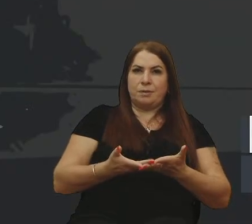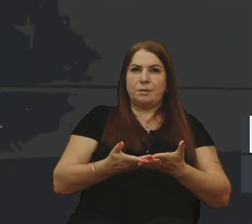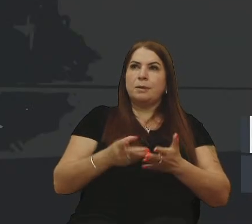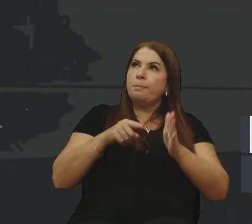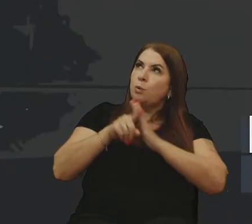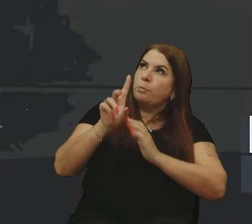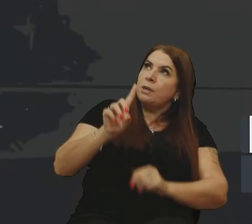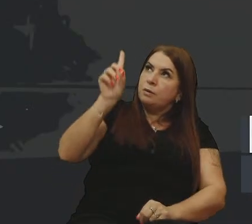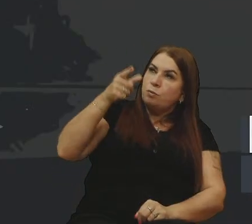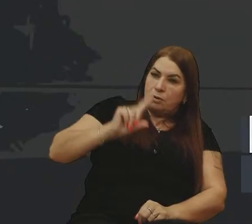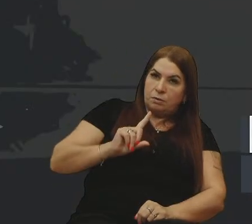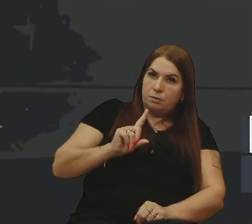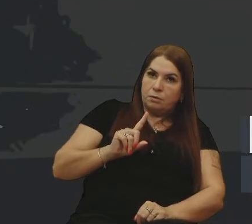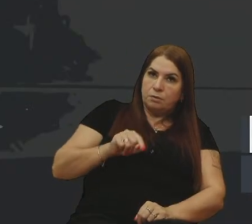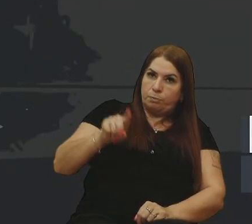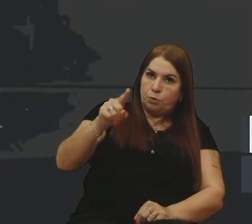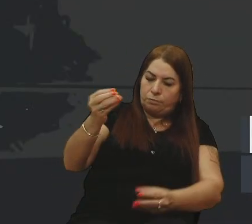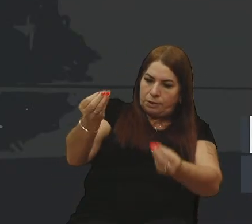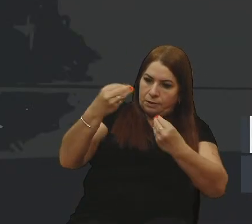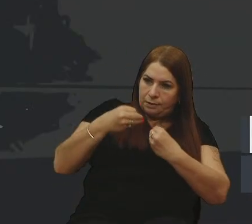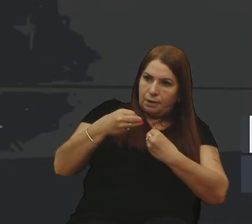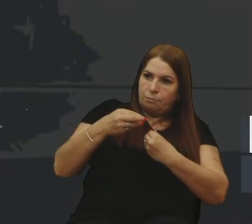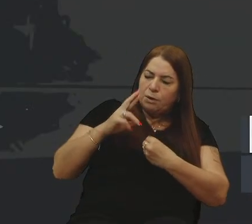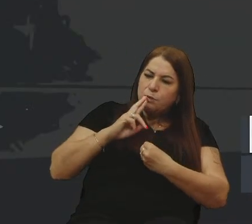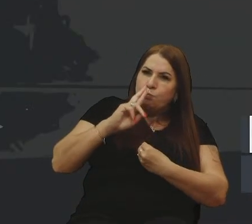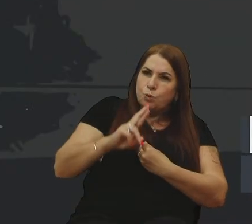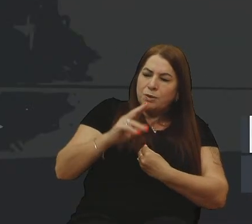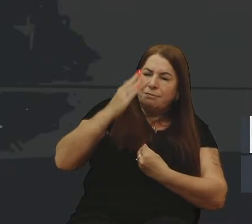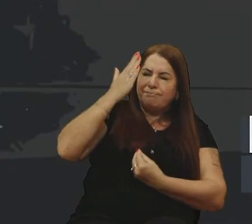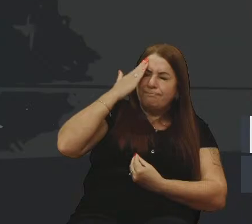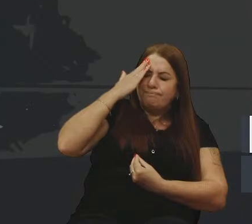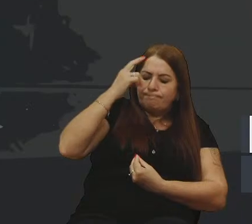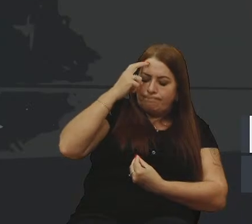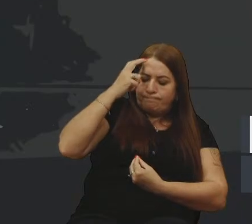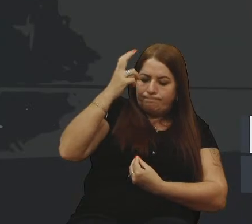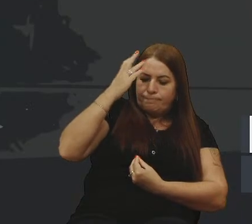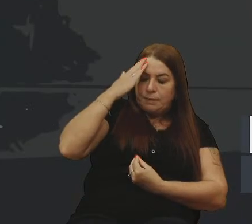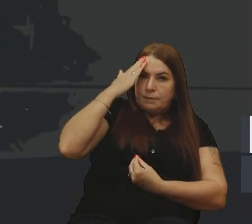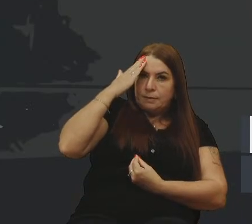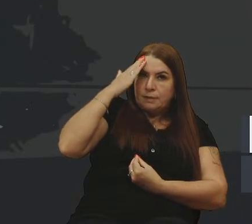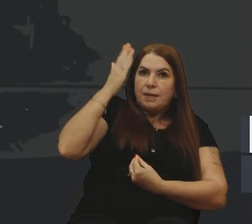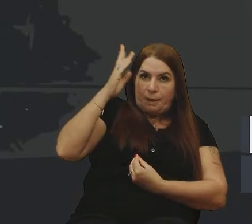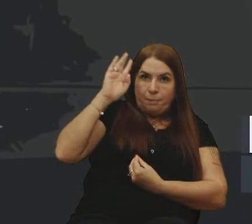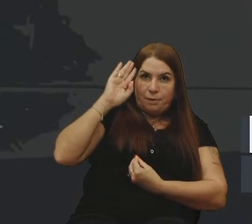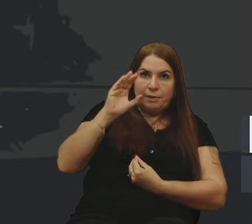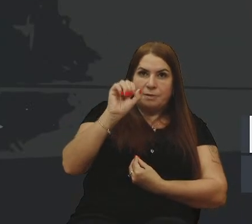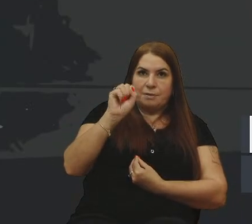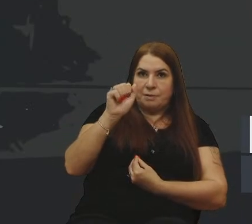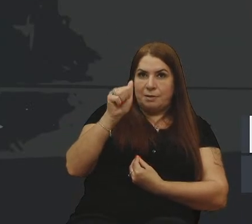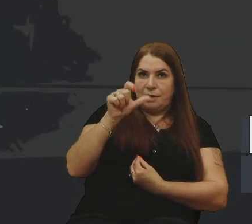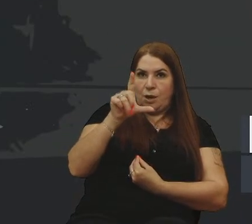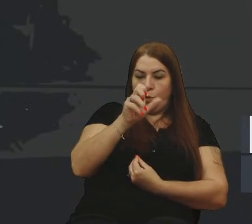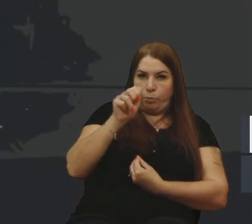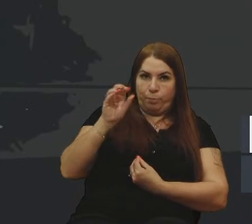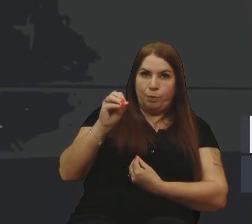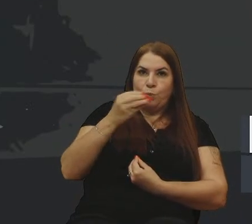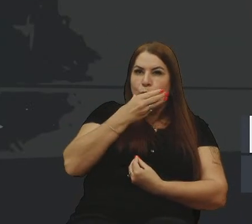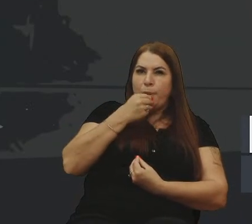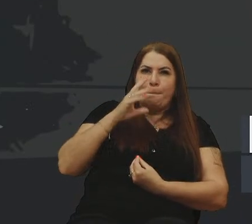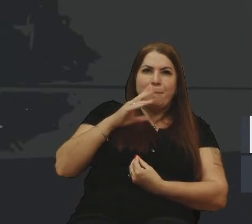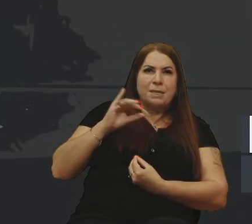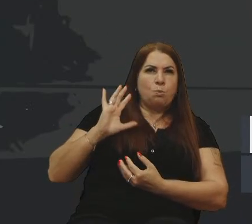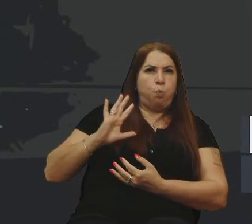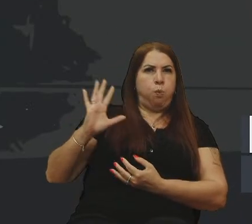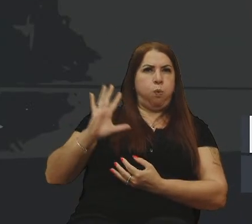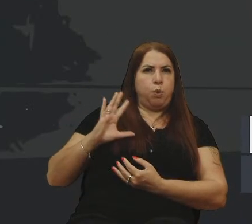para Deus antes. Pergunte para Ele te dar revelação, te dar sabedoria. Vocês sabem da história de Salomão? Mas Salomão foi um dos homens mais ricos da